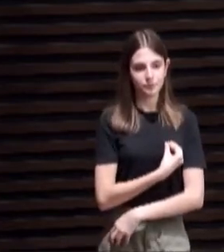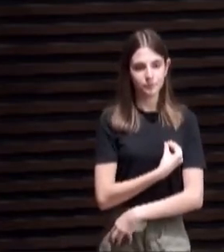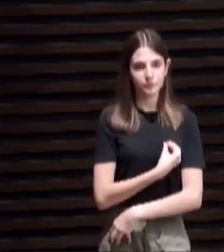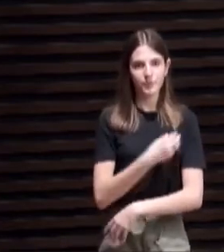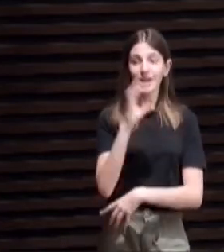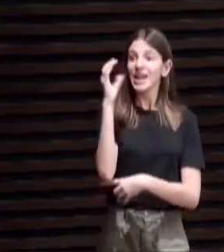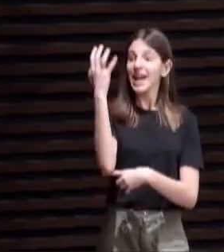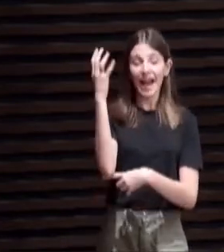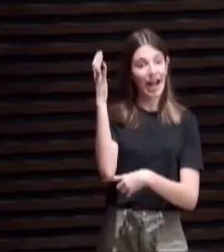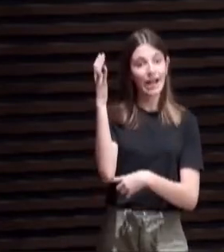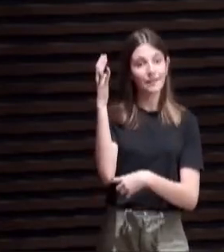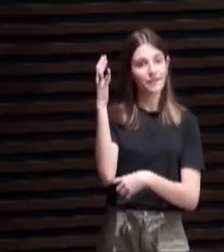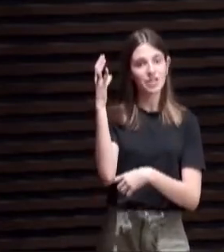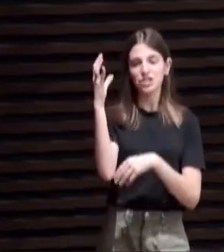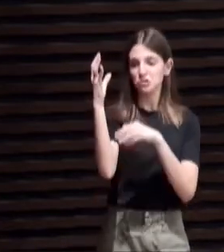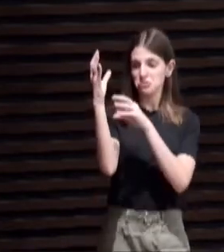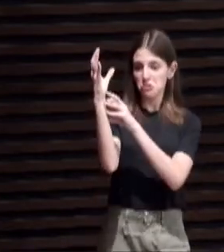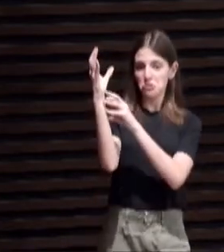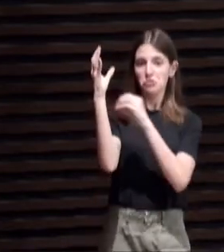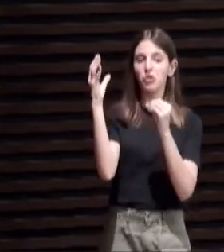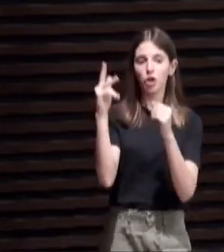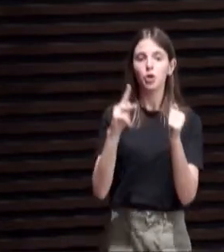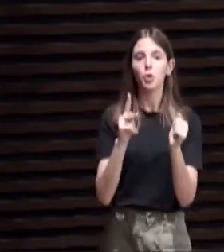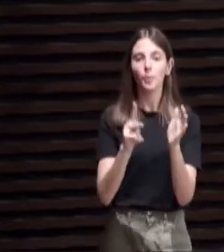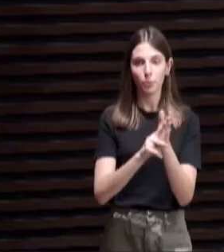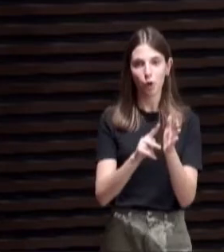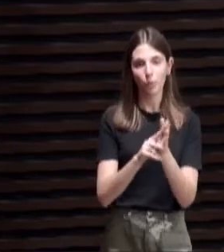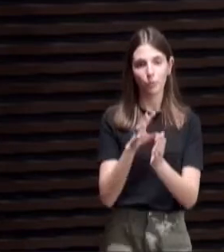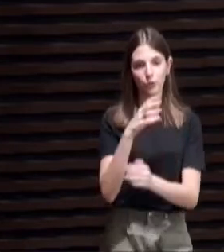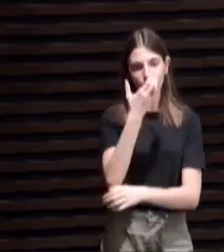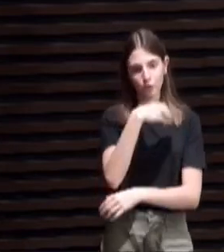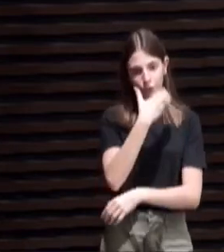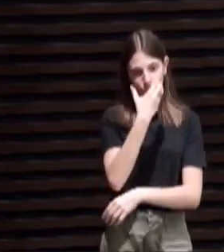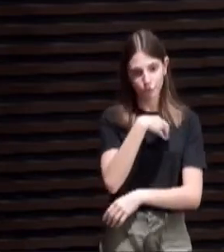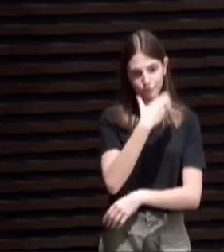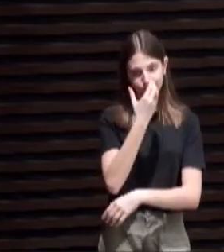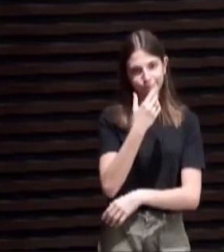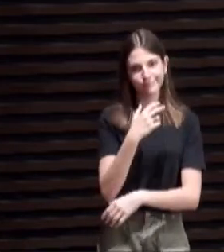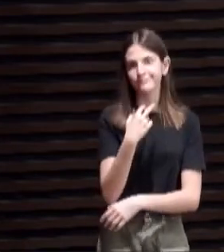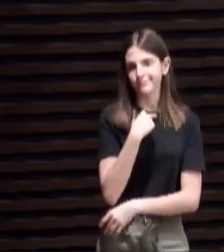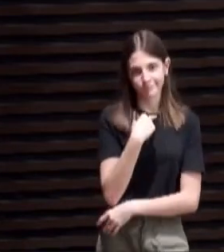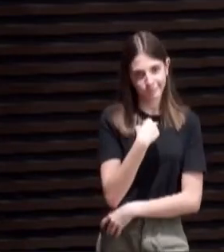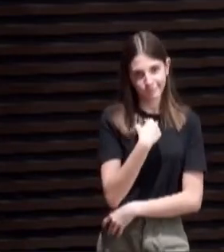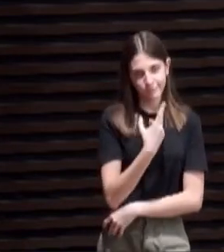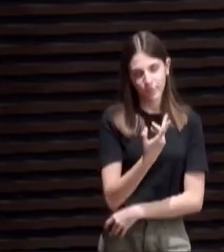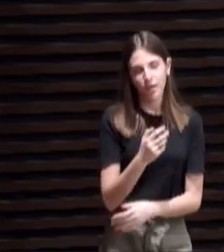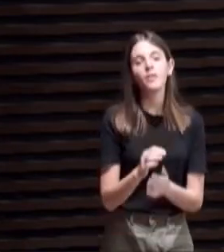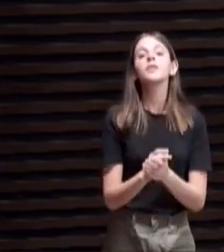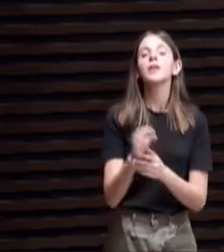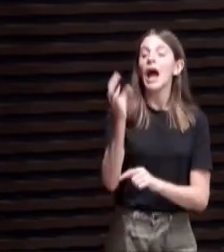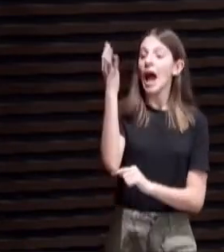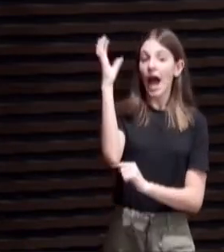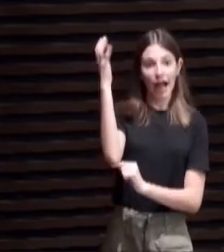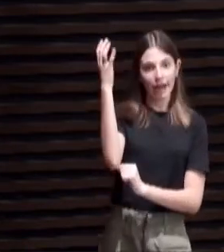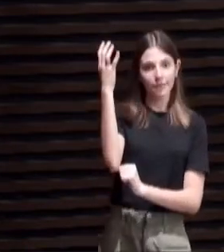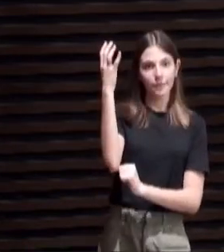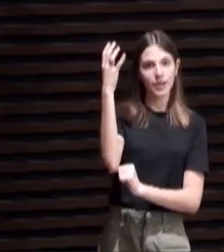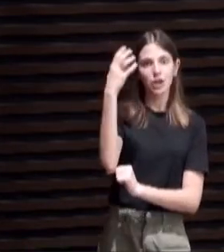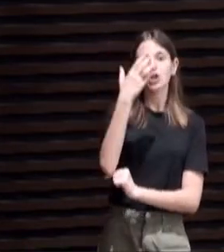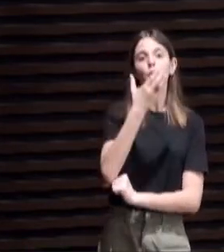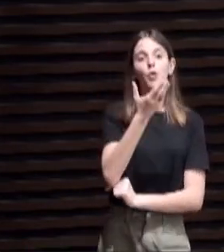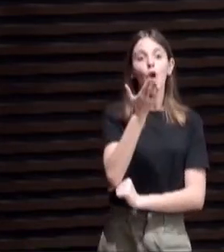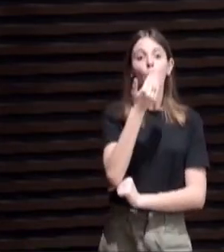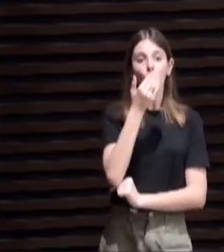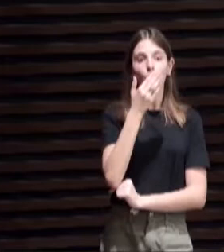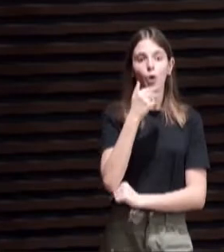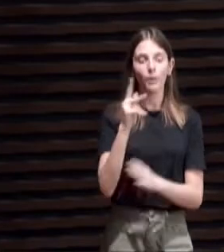Árvores não comem seus frutos. Você não vai ver uma árvore pegando o seu próprio fruto. Não, a árvore não devora o seu